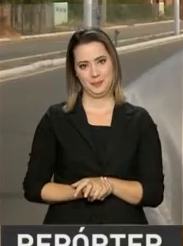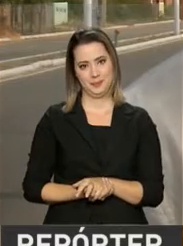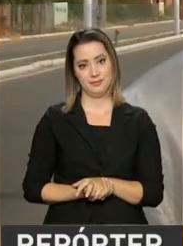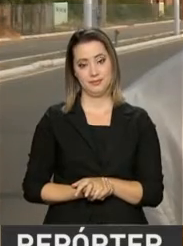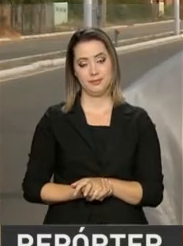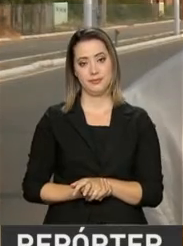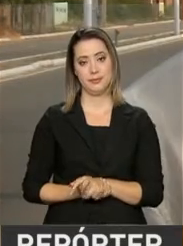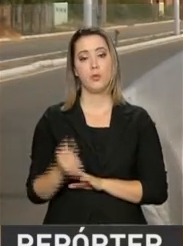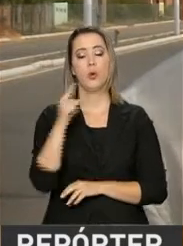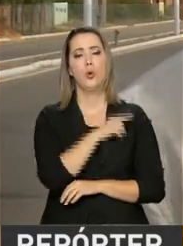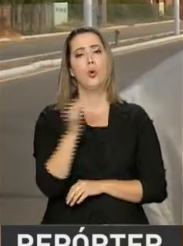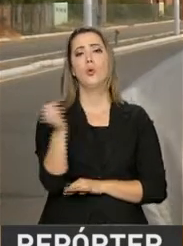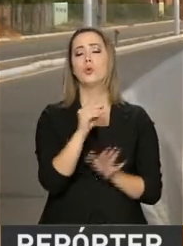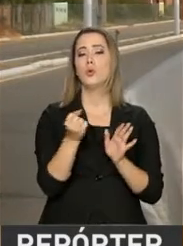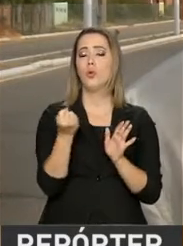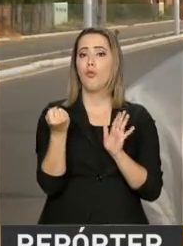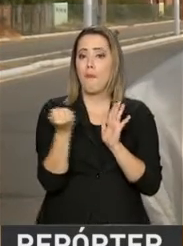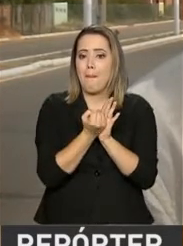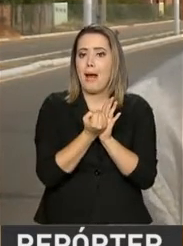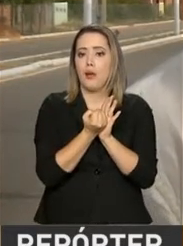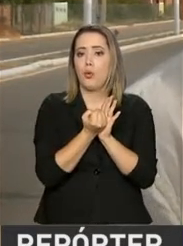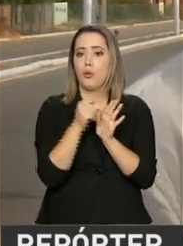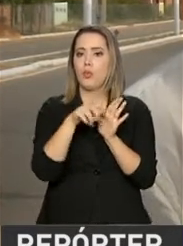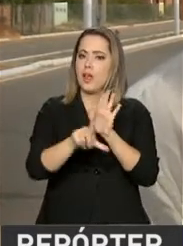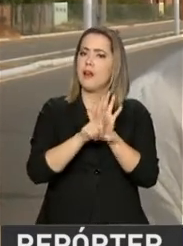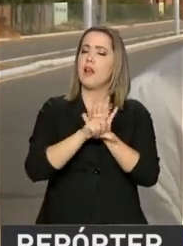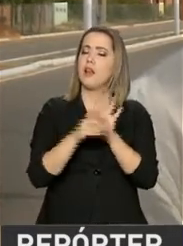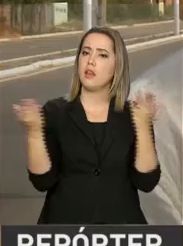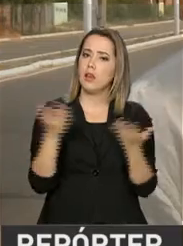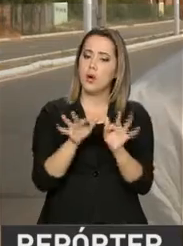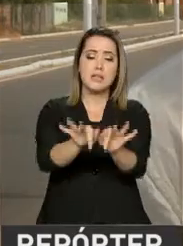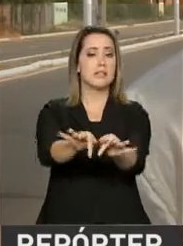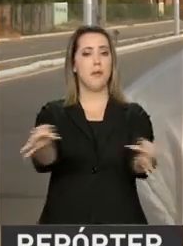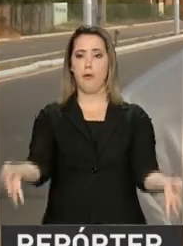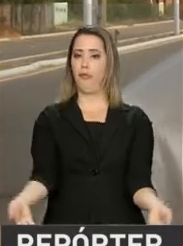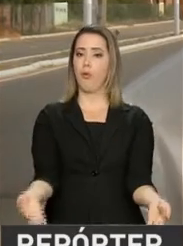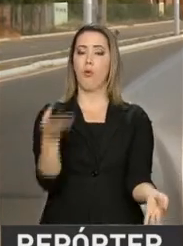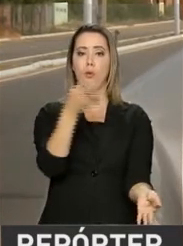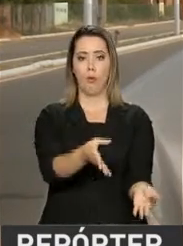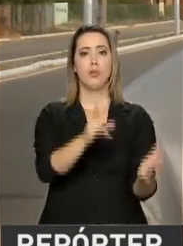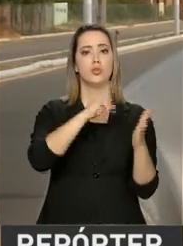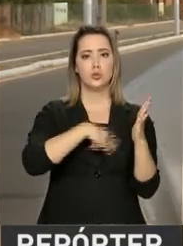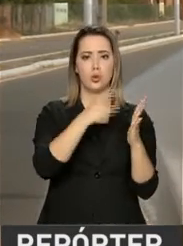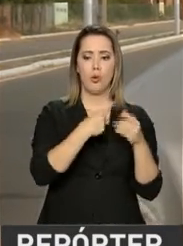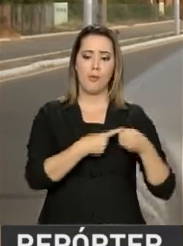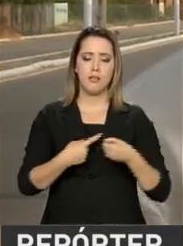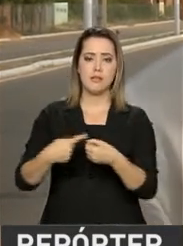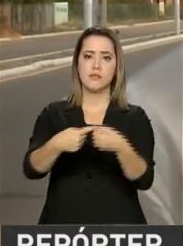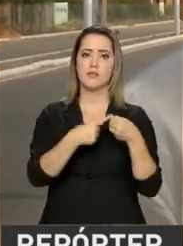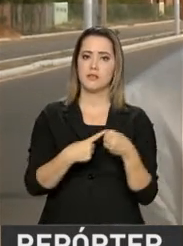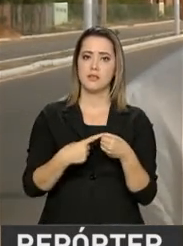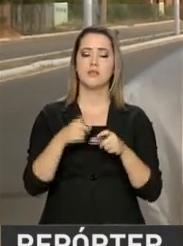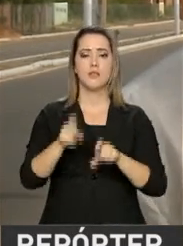é trouxe a celeridade processual e desburocratizou todo o processo é de regularização fundiária de núcleos urbanos informais